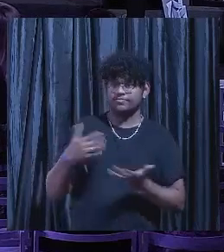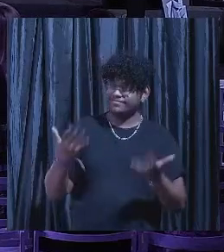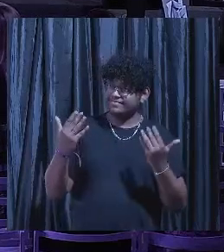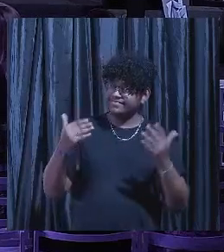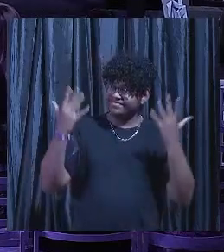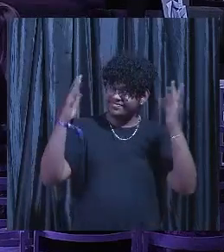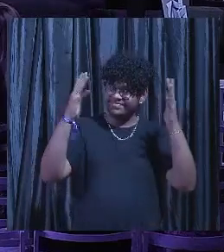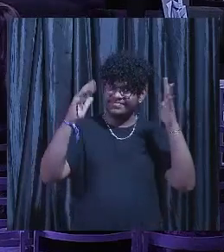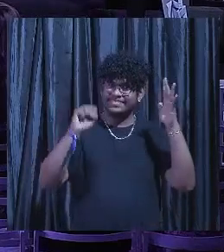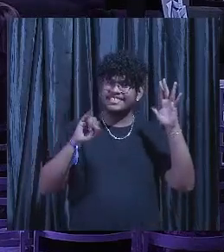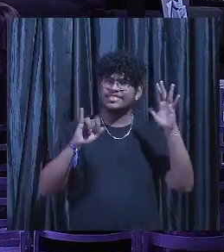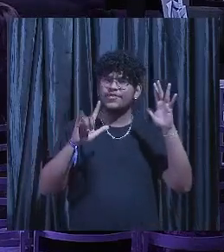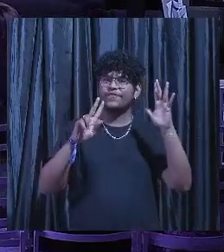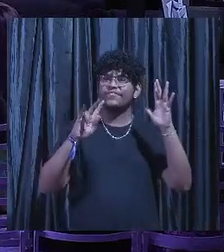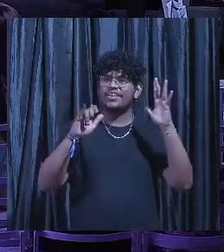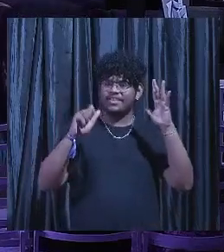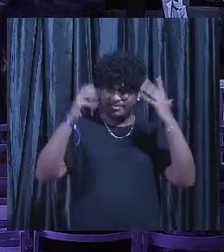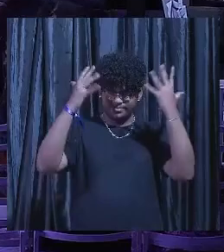Arana.